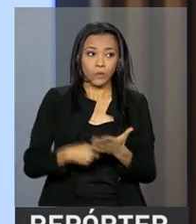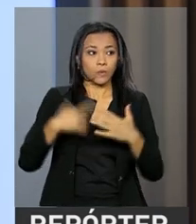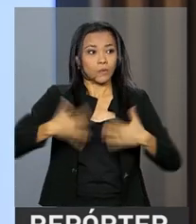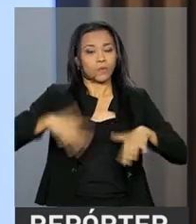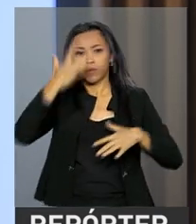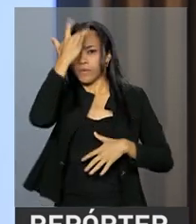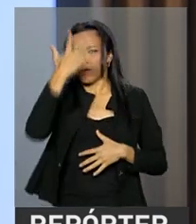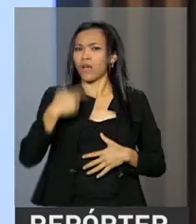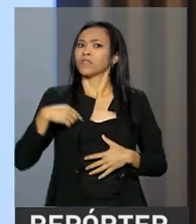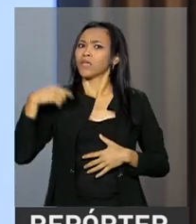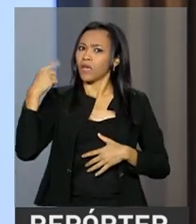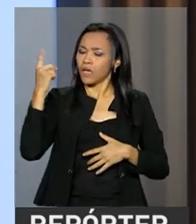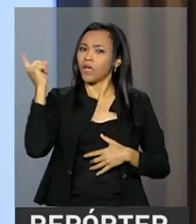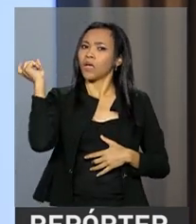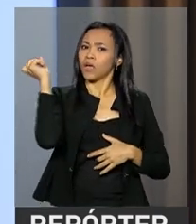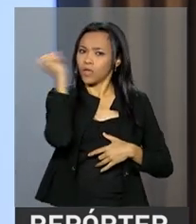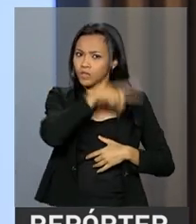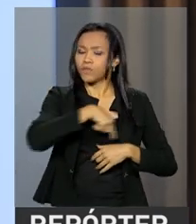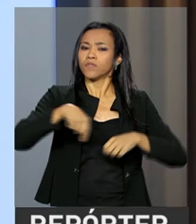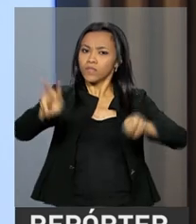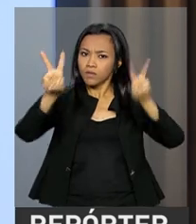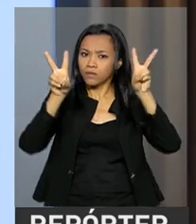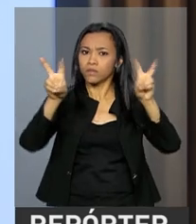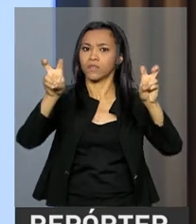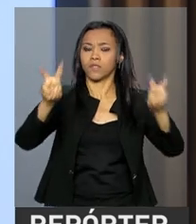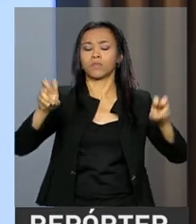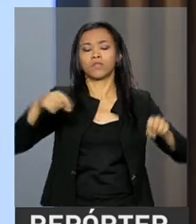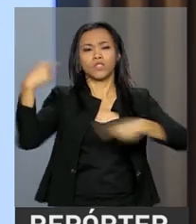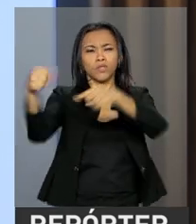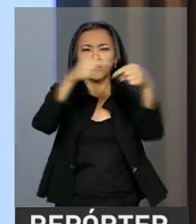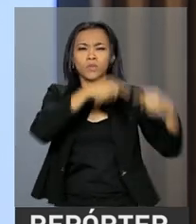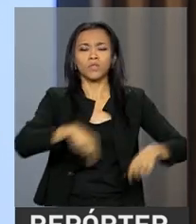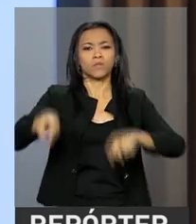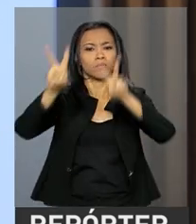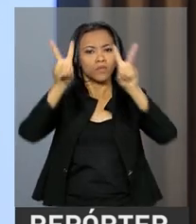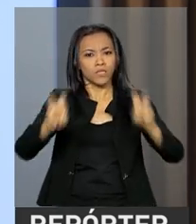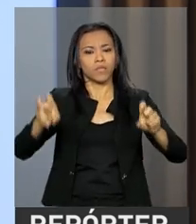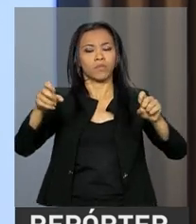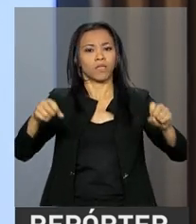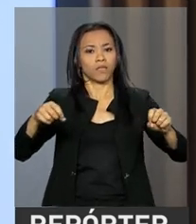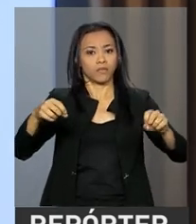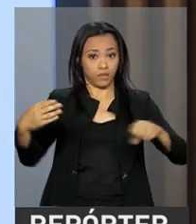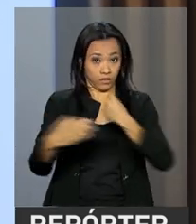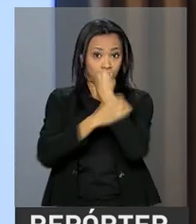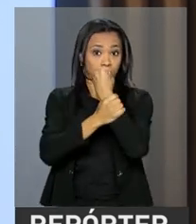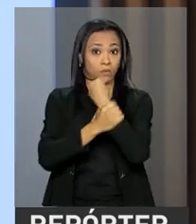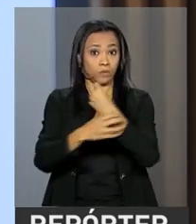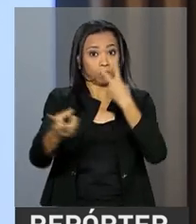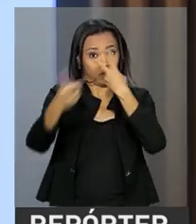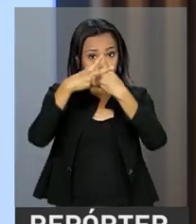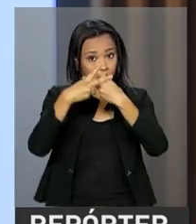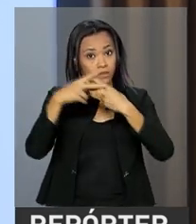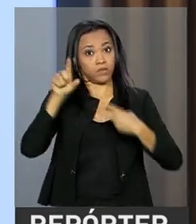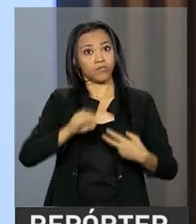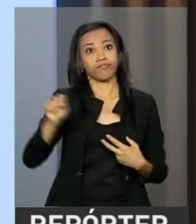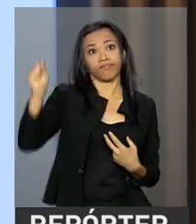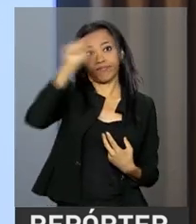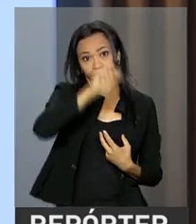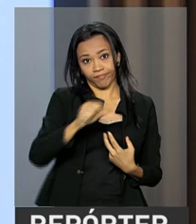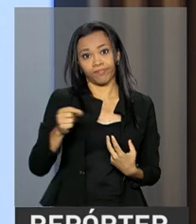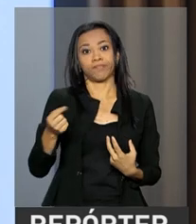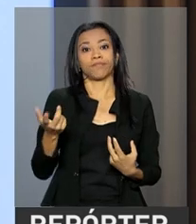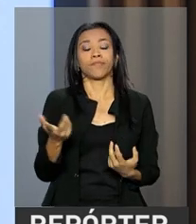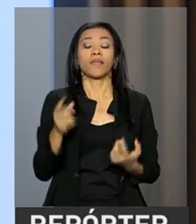acho que discutir o tema da segurança pública é discutir um tema que aflige o dia a dia de todos nós